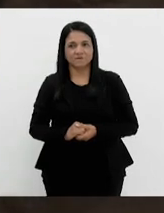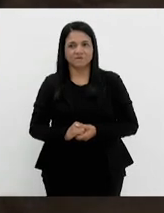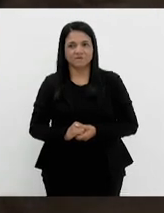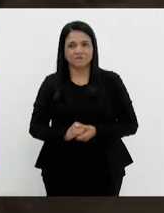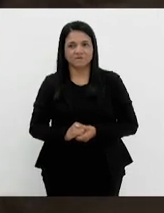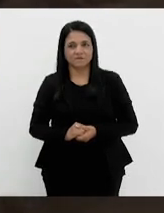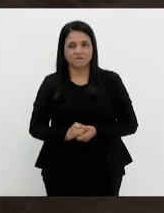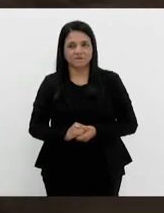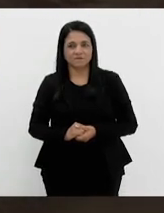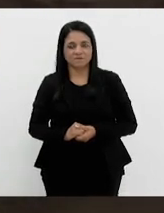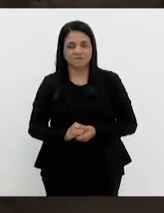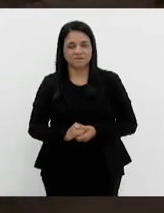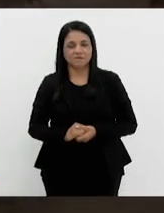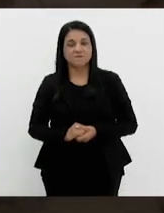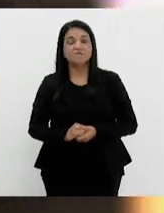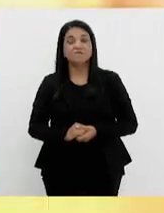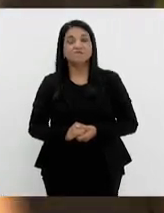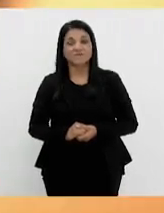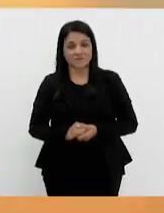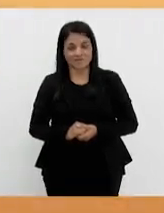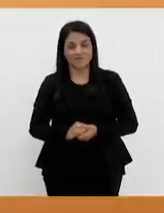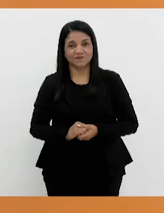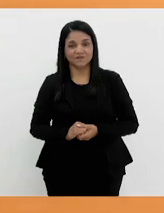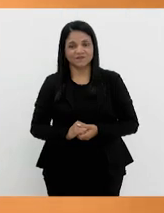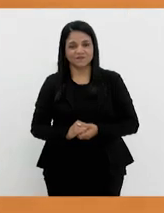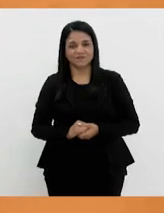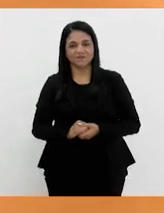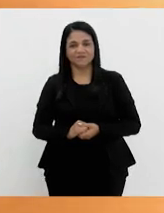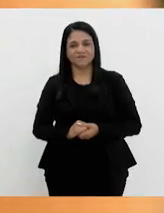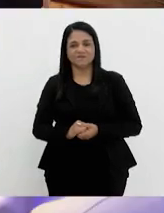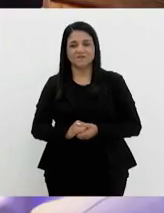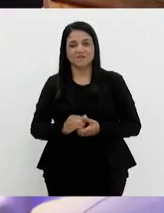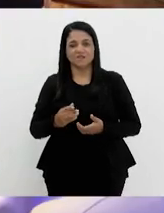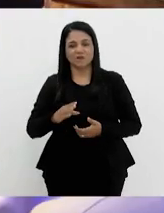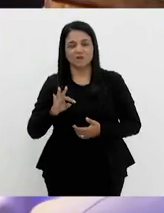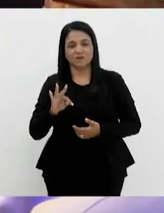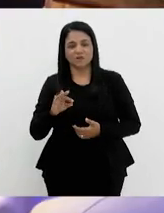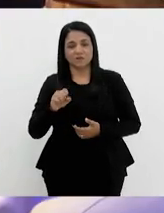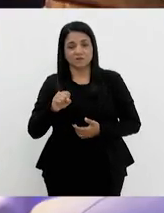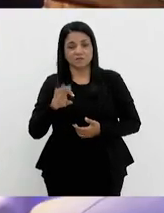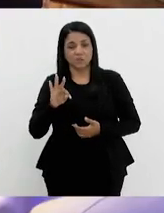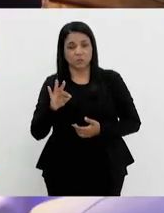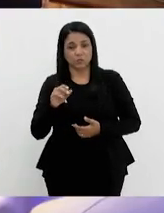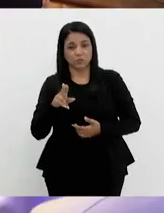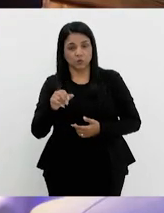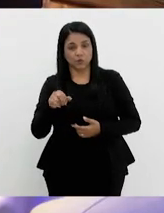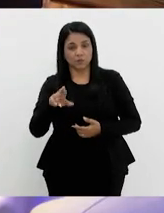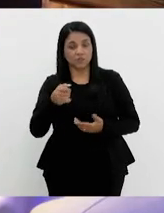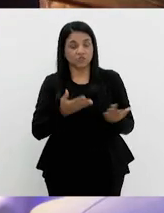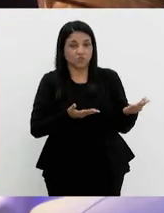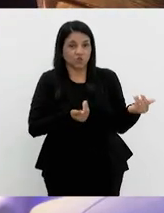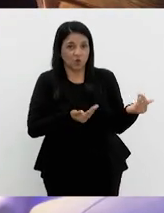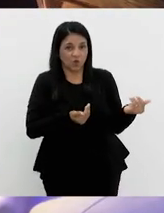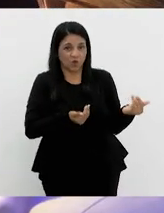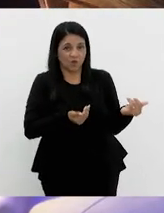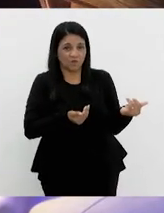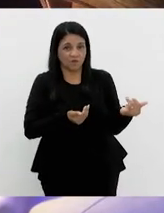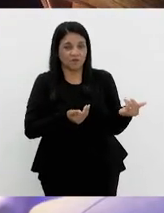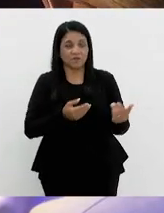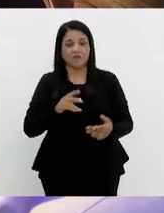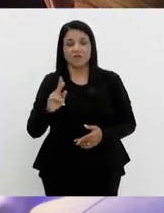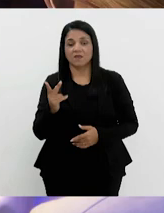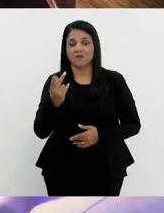parabéns então no item Youth 20 relativo à Juventude o Senor Henrique Sanchez